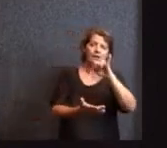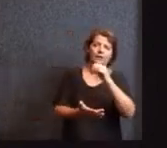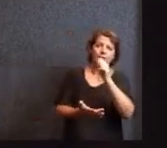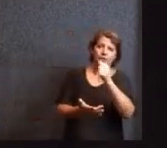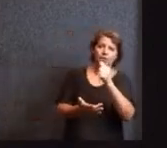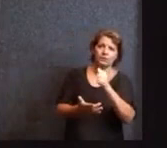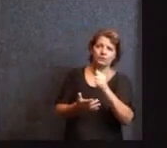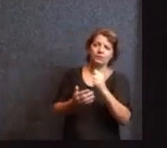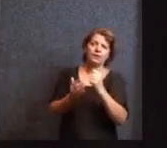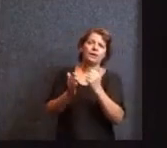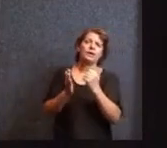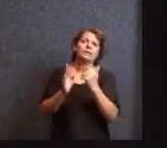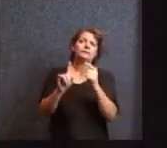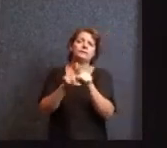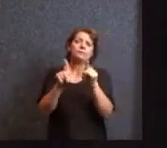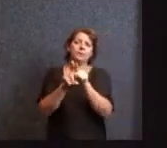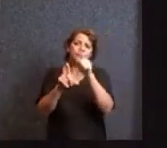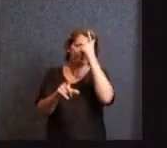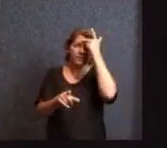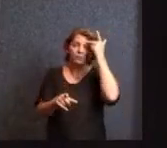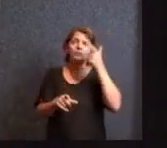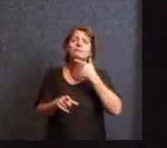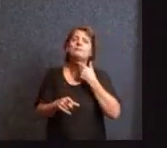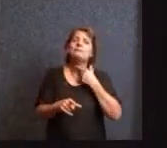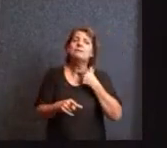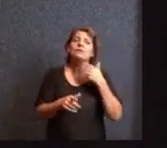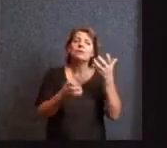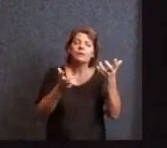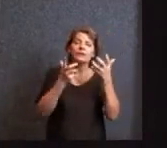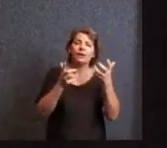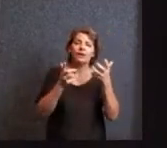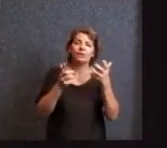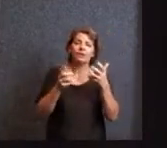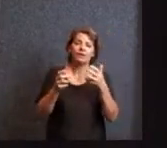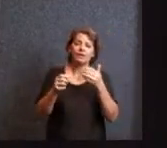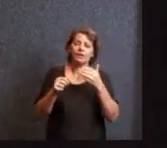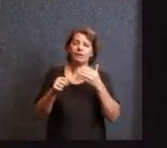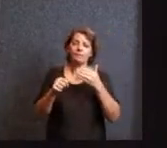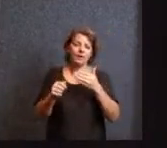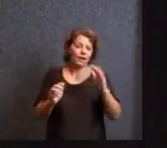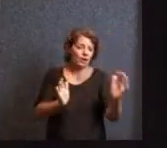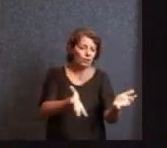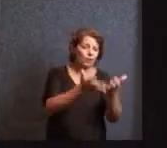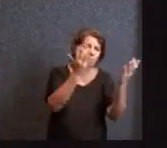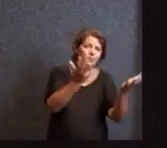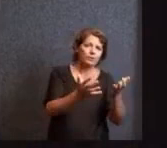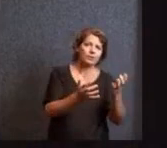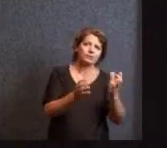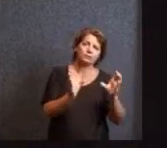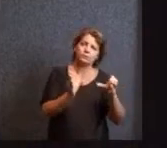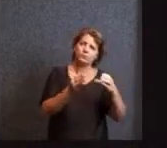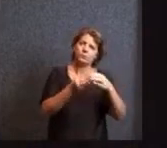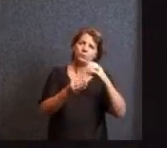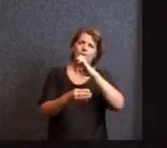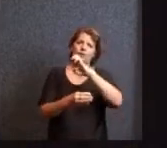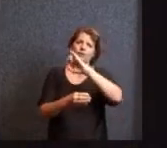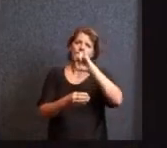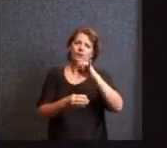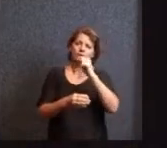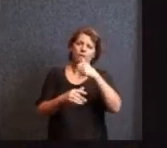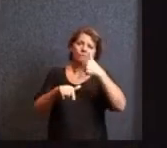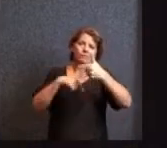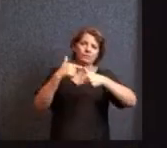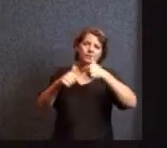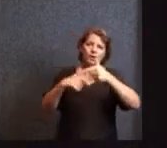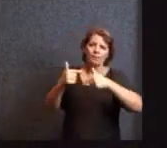fazer, alguém que esteja interessado a realmente colaborar com esse acompanhamento. O trabalho que ele vai